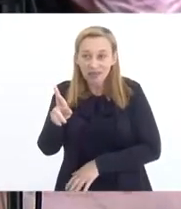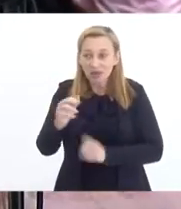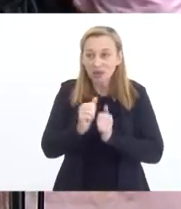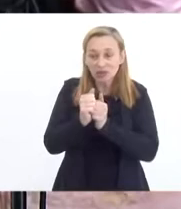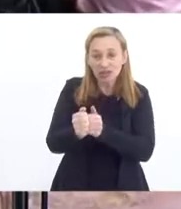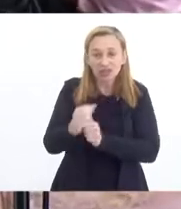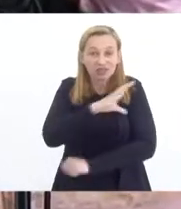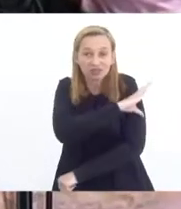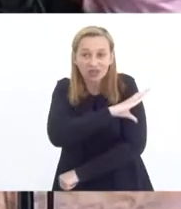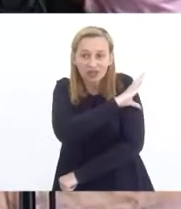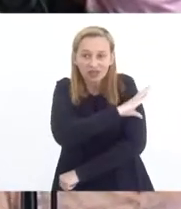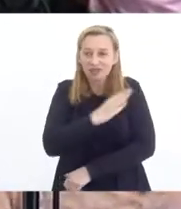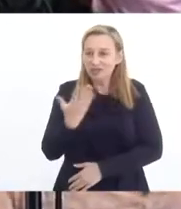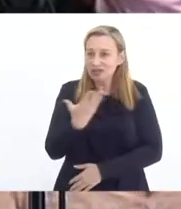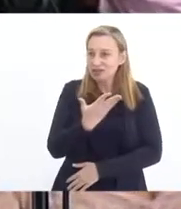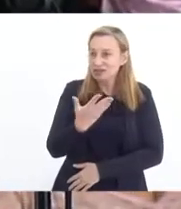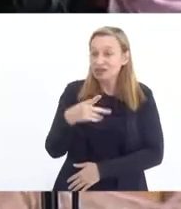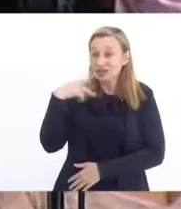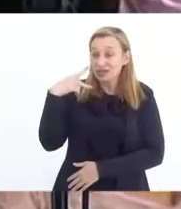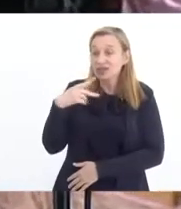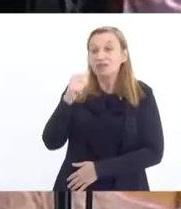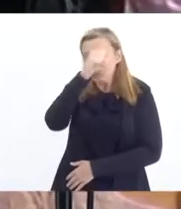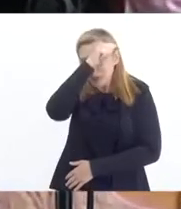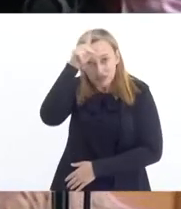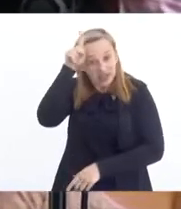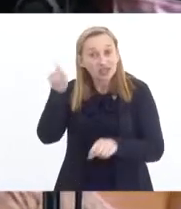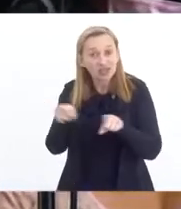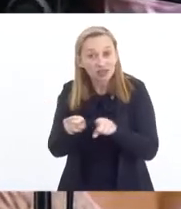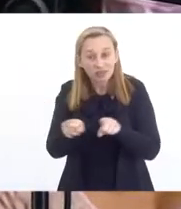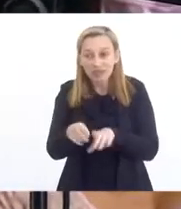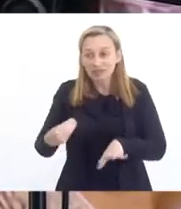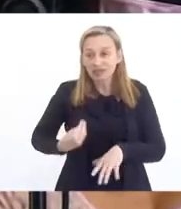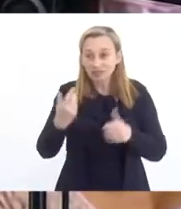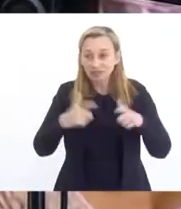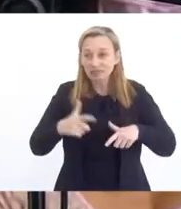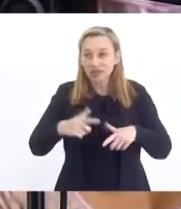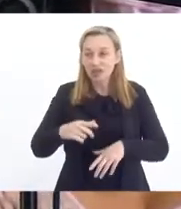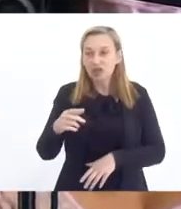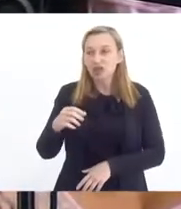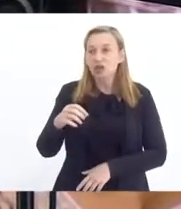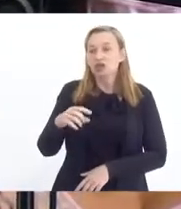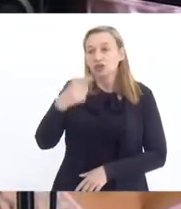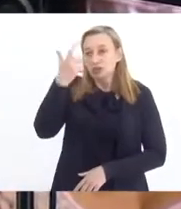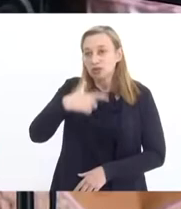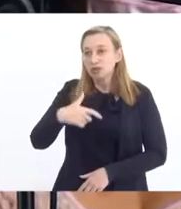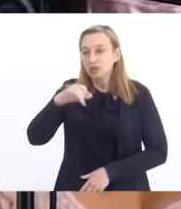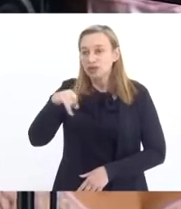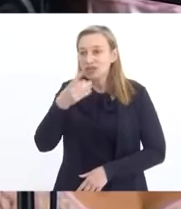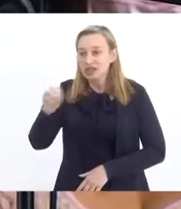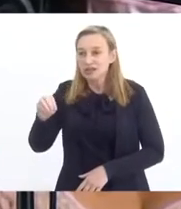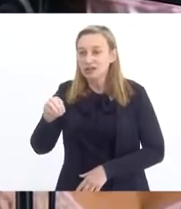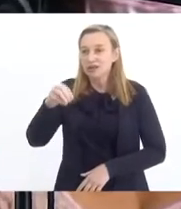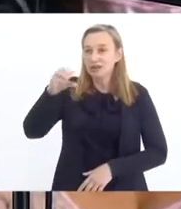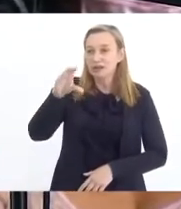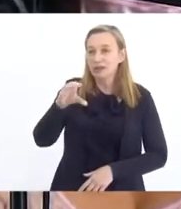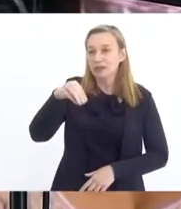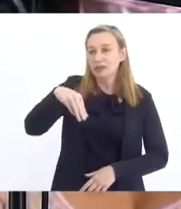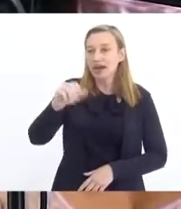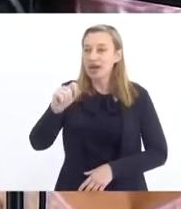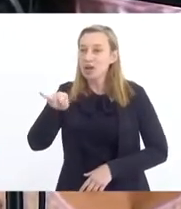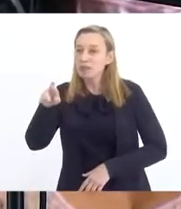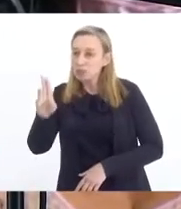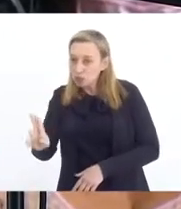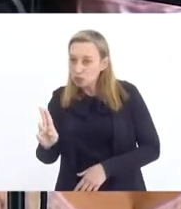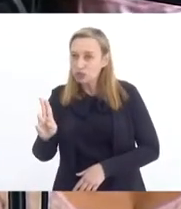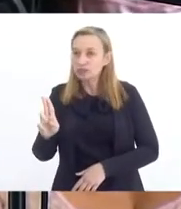campus dos Goytacazes e nossos queridos prefeitos também aqui presentes. Sou de Conceição de Macabu, venho aqui acompanhada dos nossos colegas vereadores e do nosso